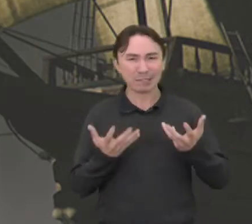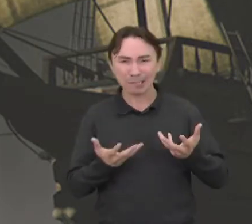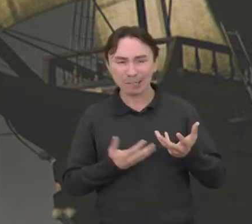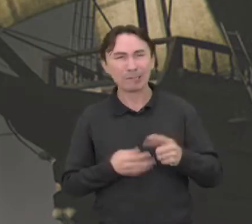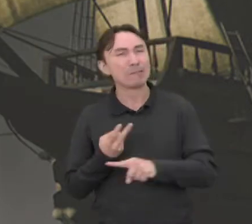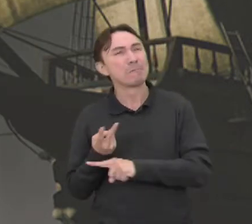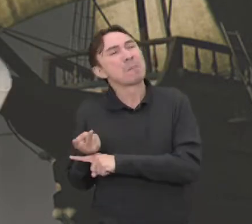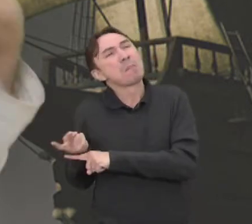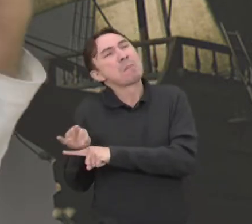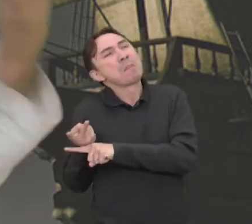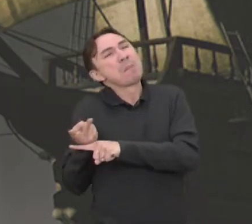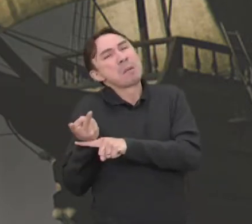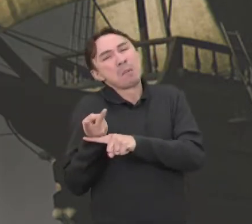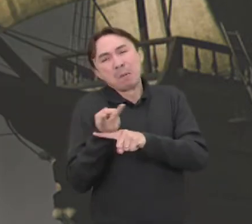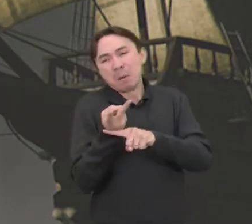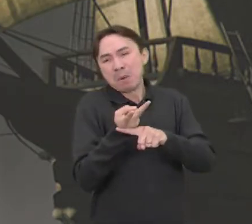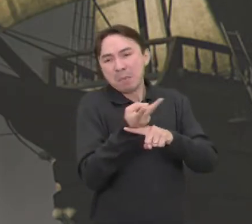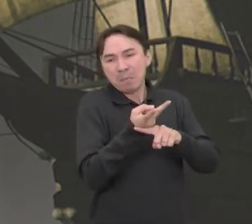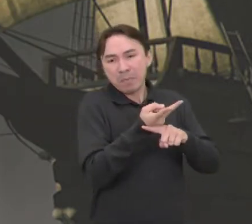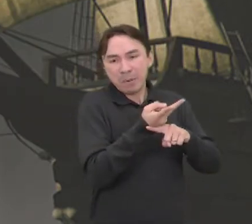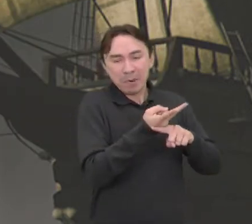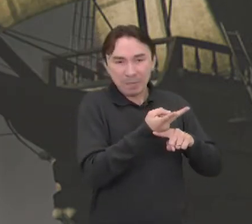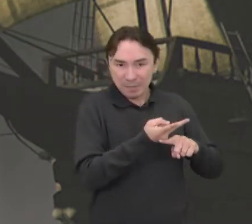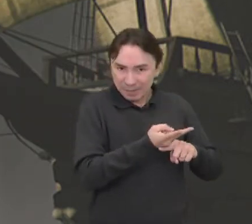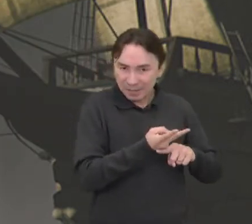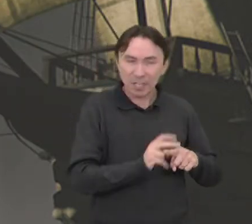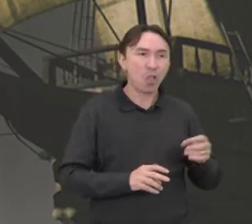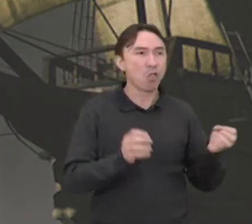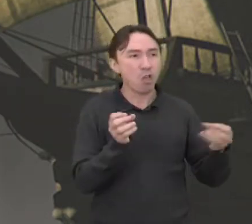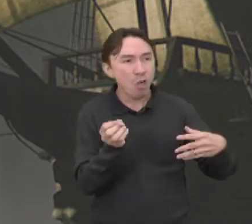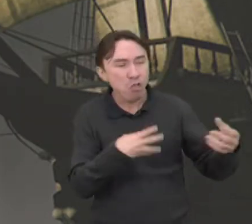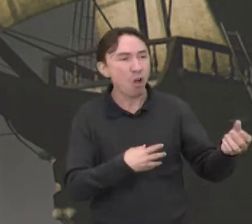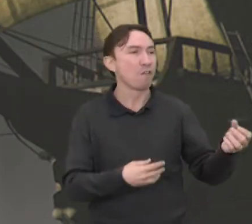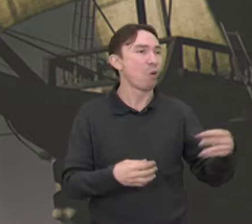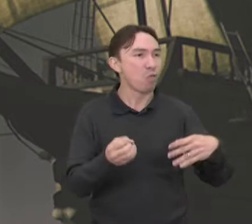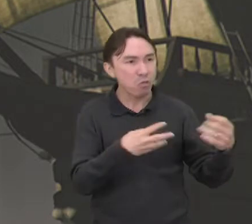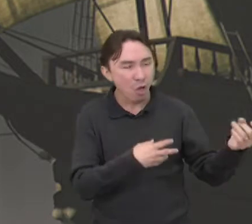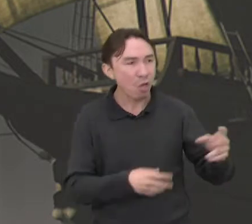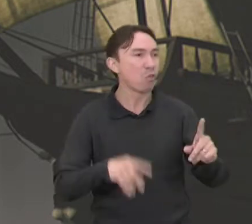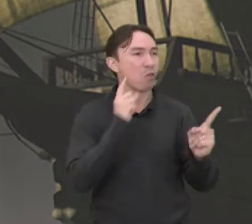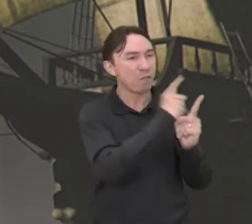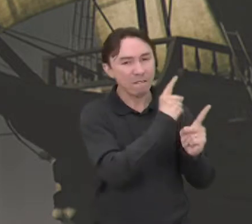grandes navegações, visando aí descobrirem novas terras, né?